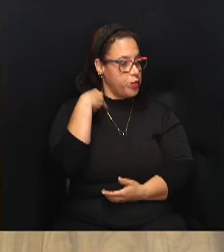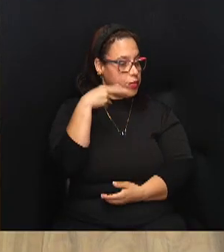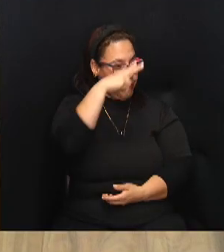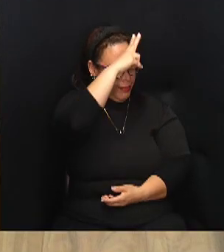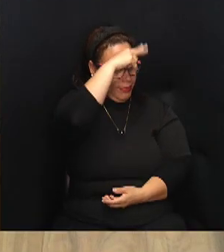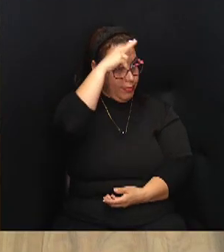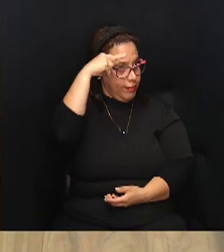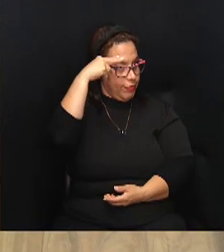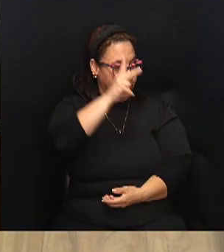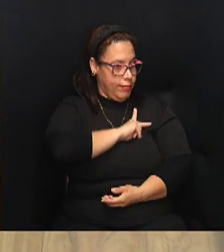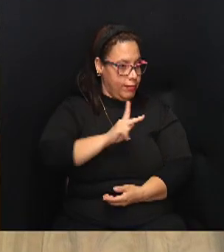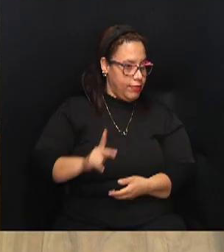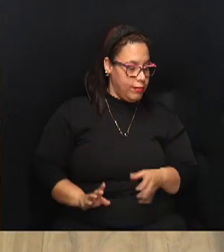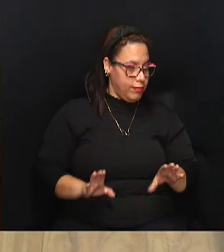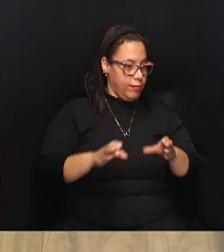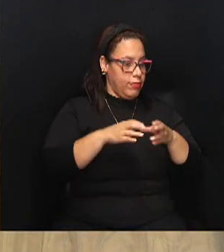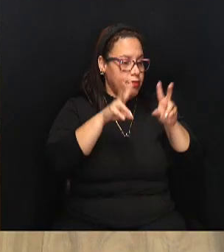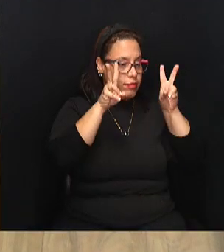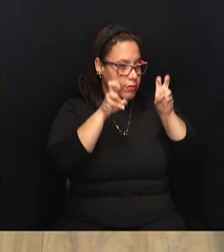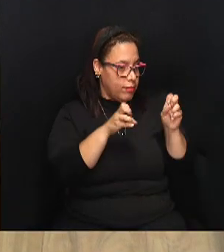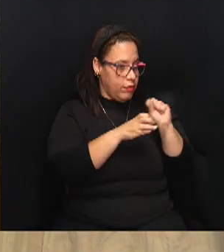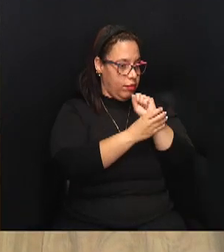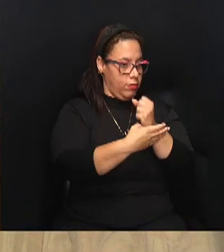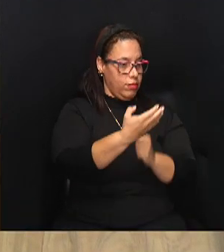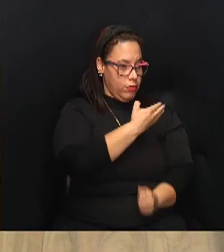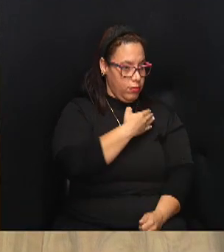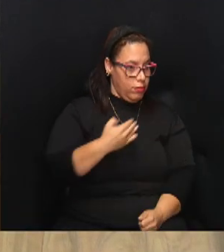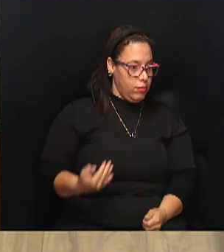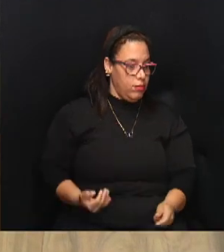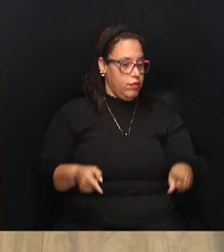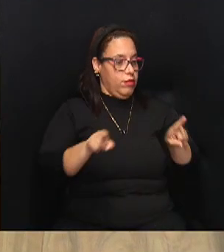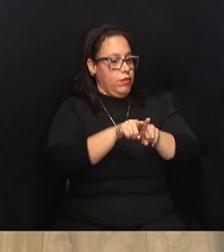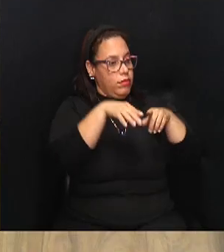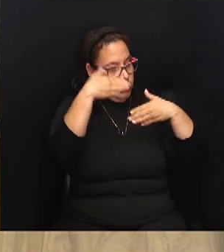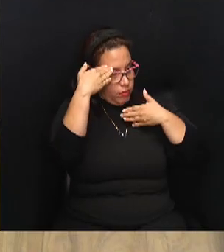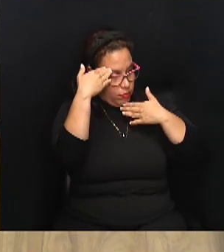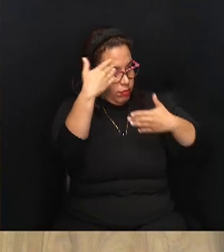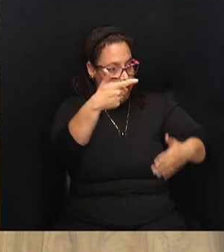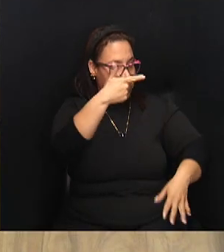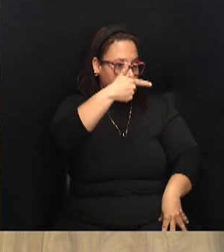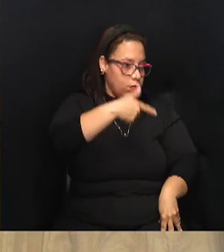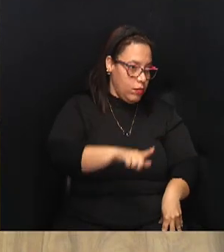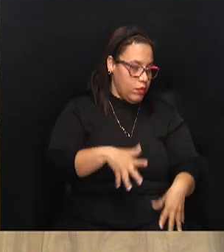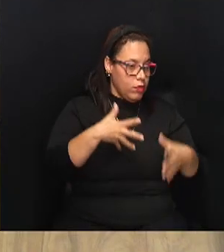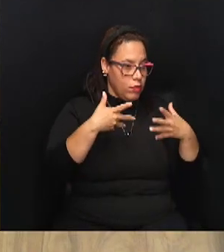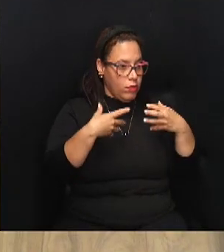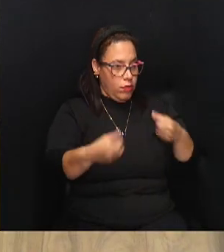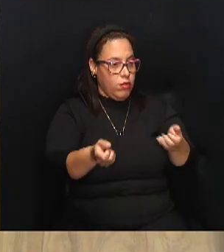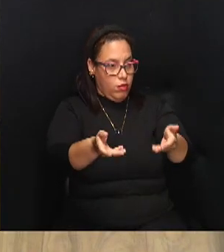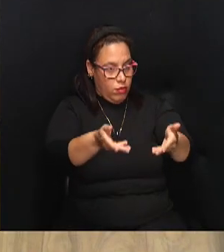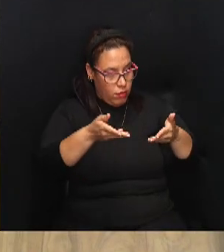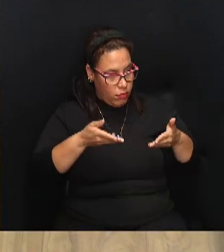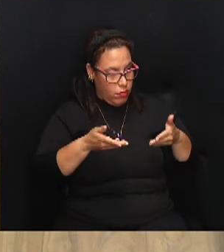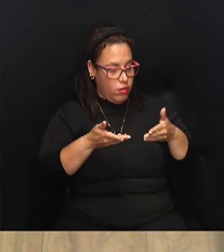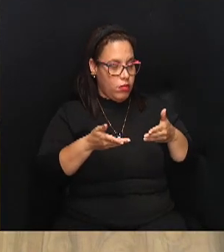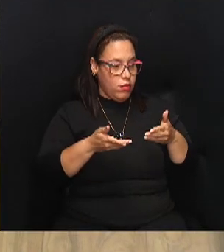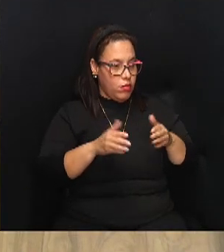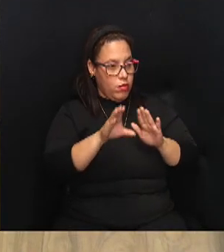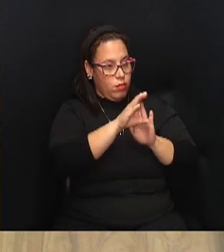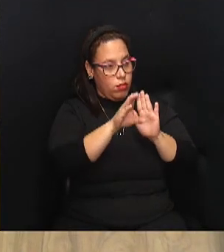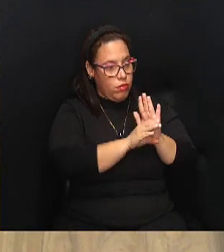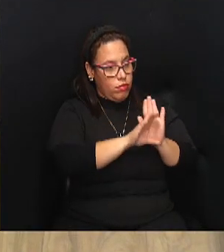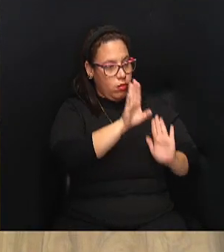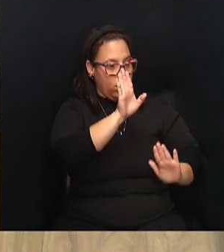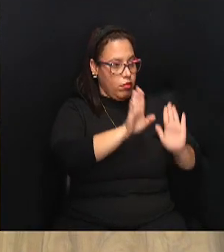Schneider, presidente da Comissão para os Assuntos de Segurança Pública, também muito obrigado novamente por ter aceito o convite para participar do programa Questão